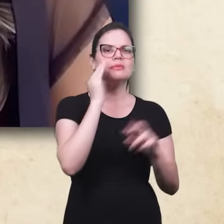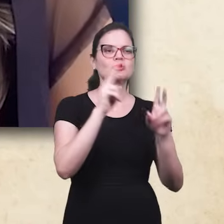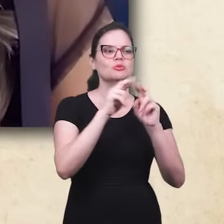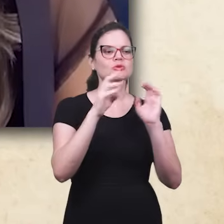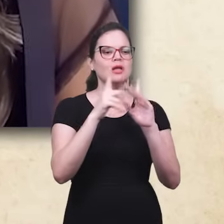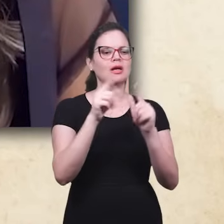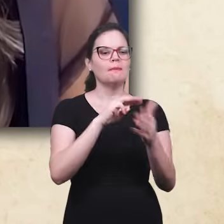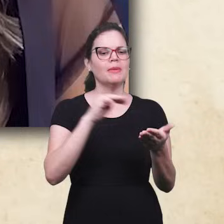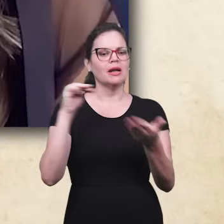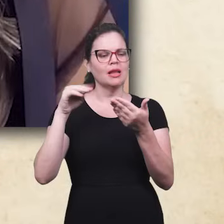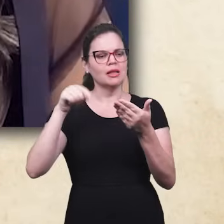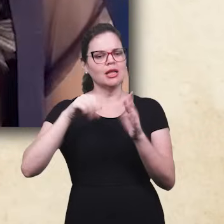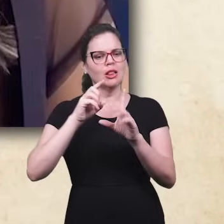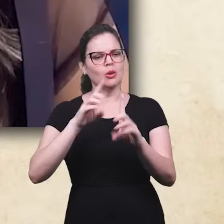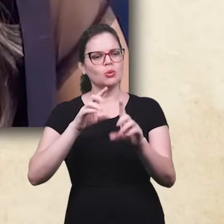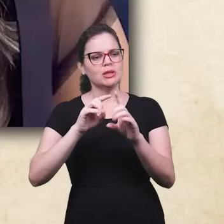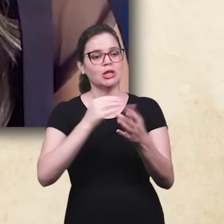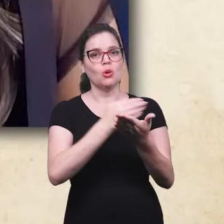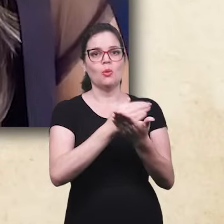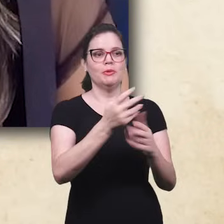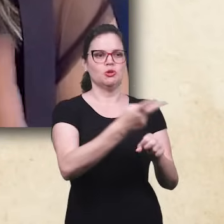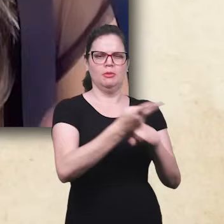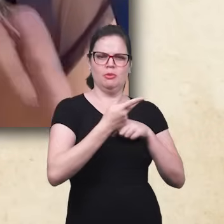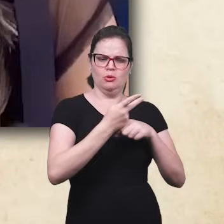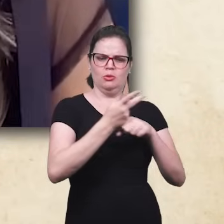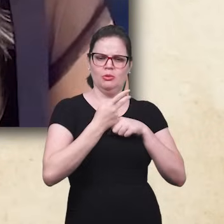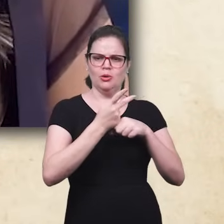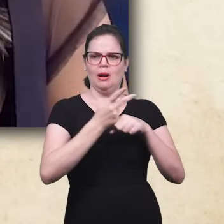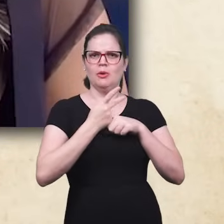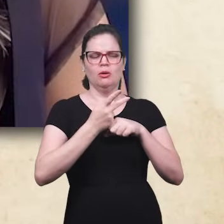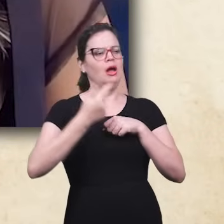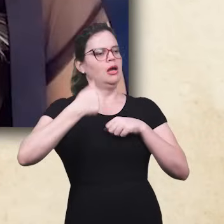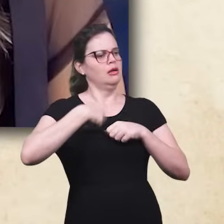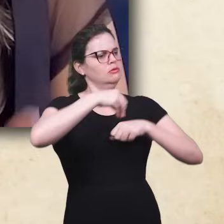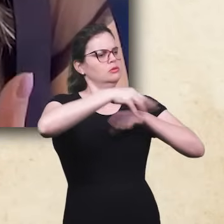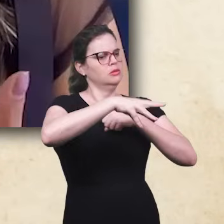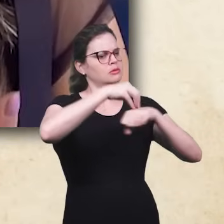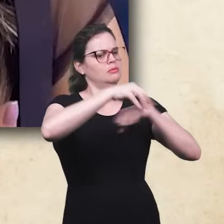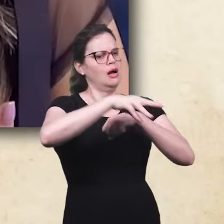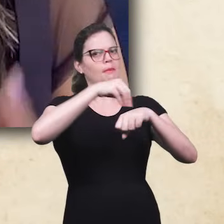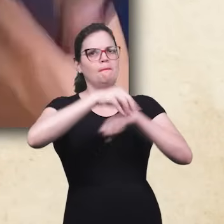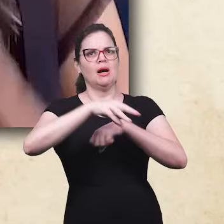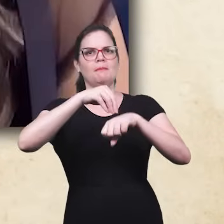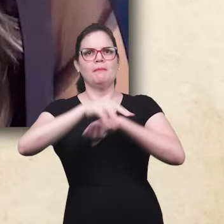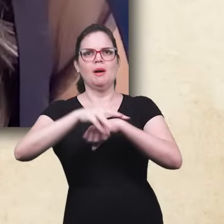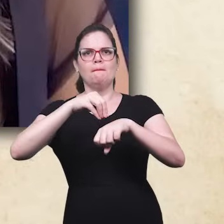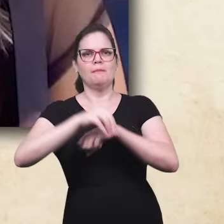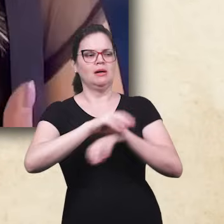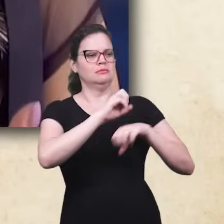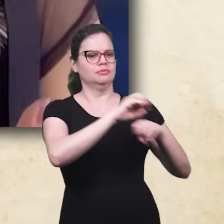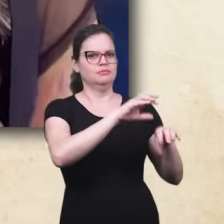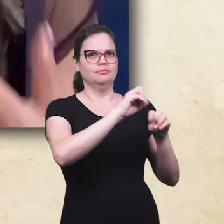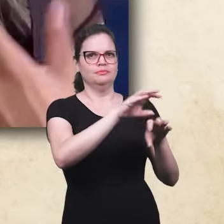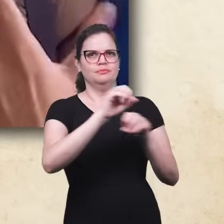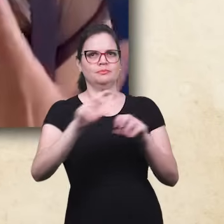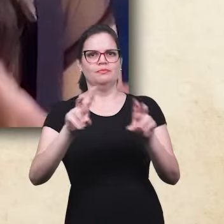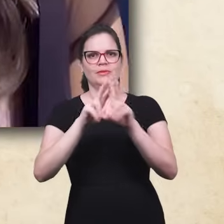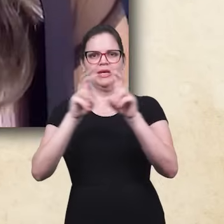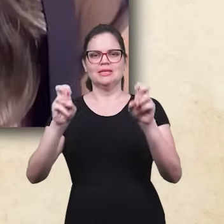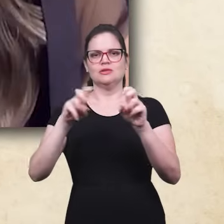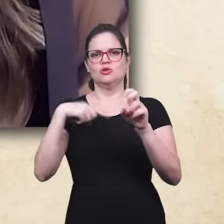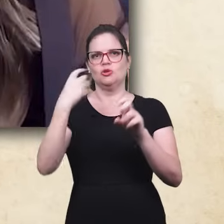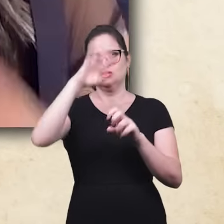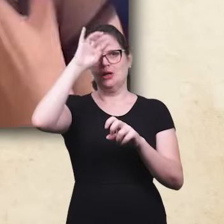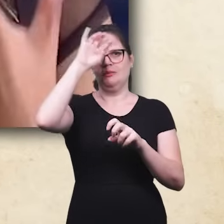obra que o Senhor tem realizado no nosso meio. E eu repassei o máximo que eu pude dos ensinamentos que aprendemos